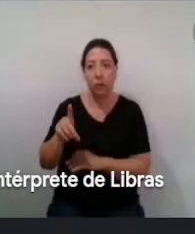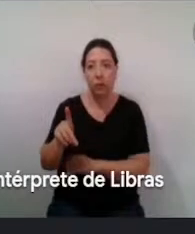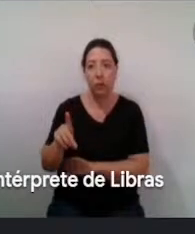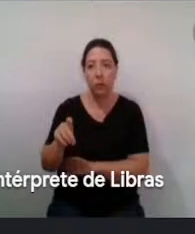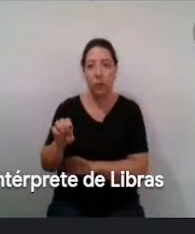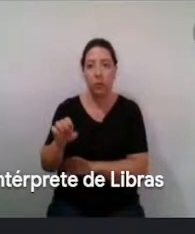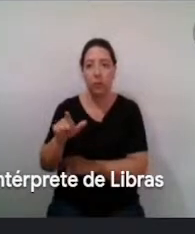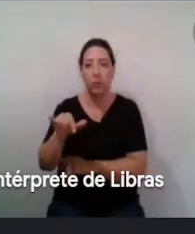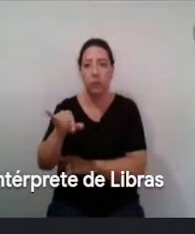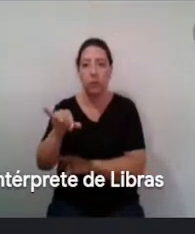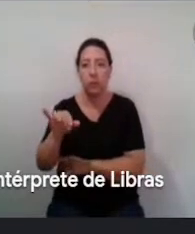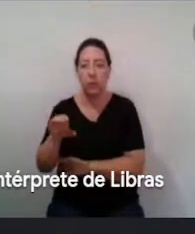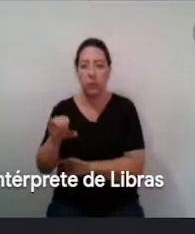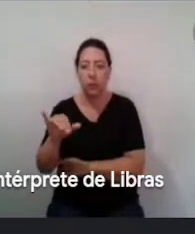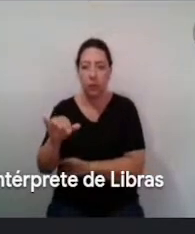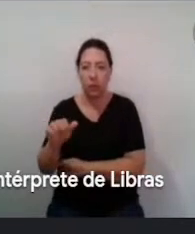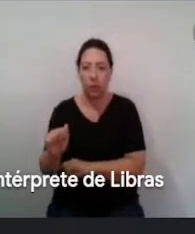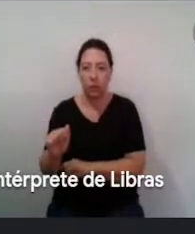Desculpa.